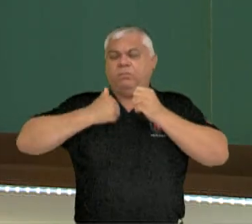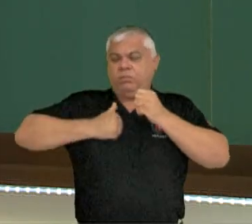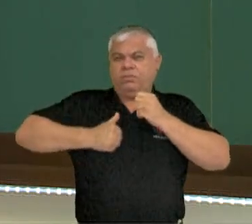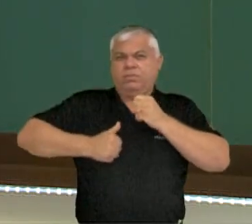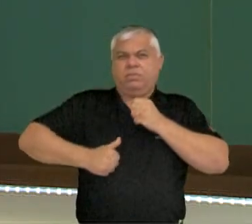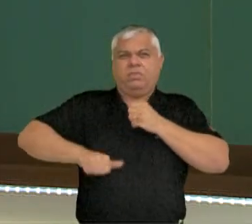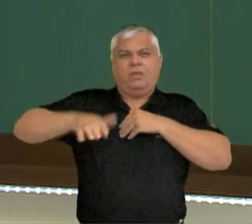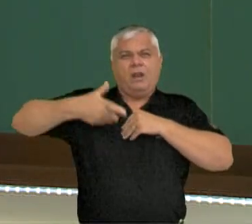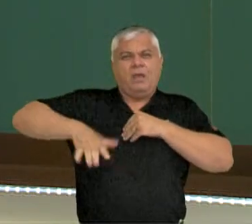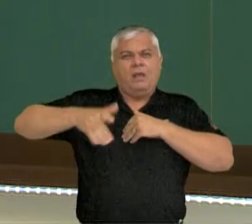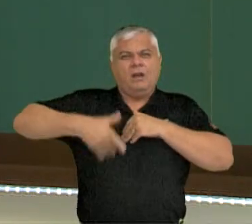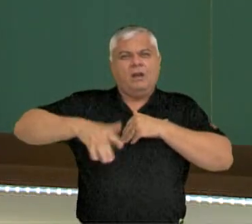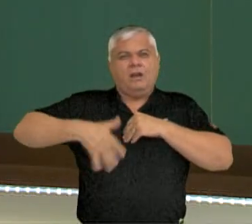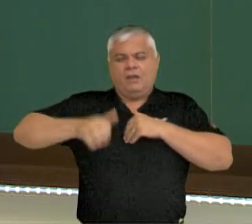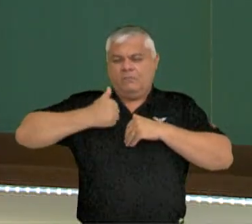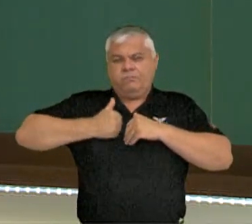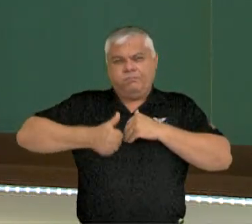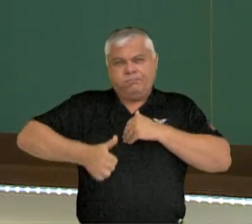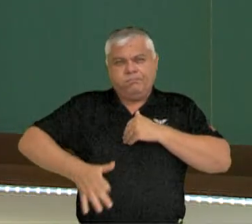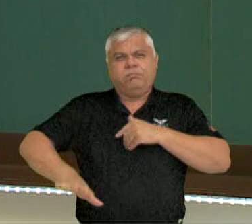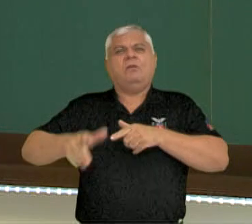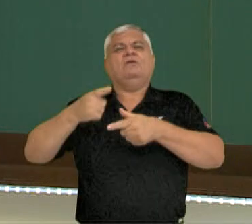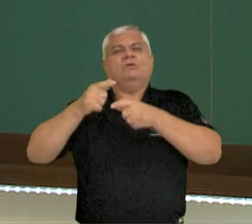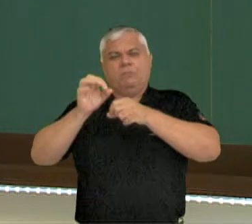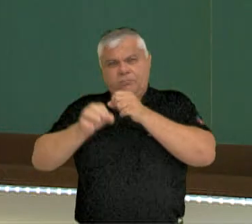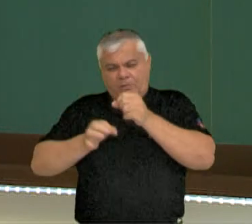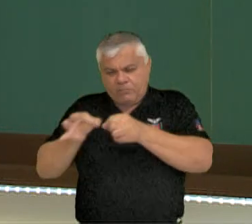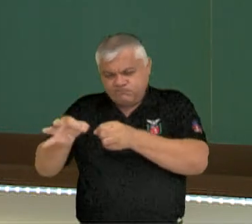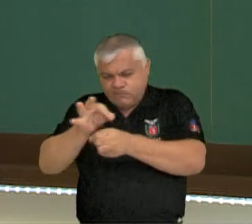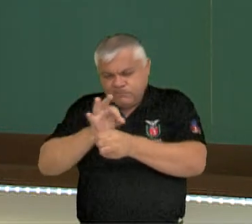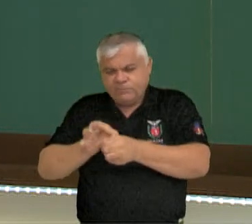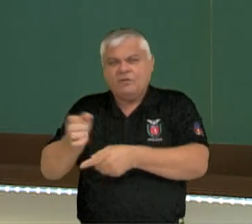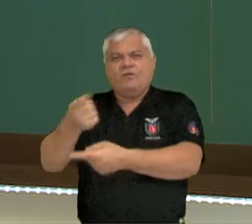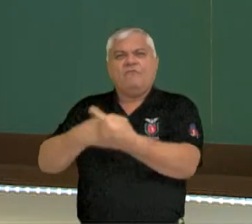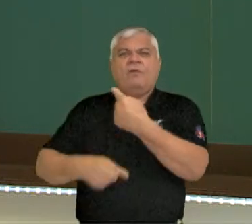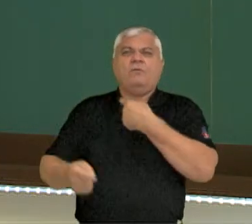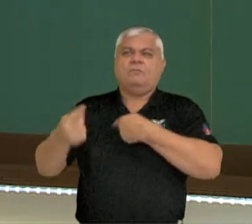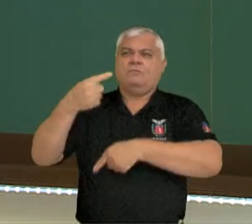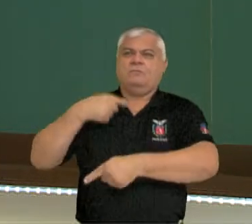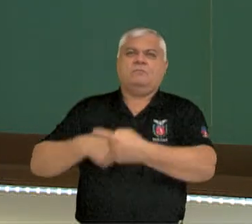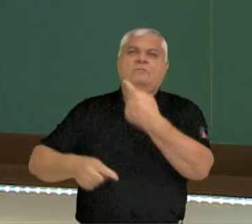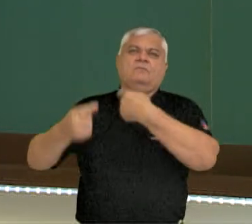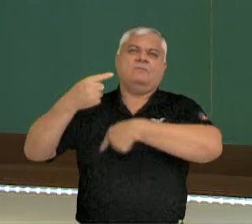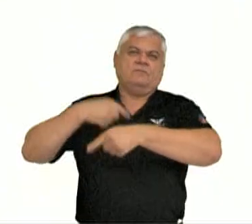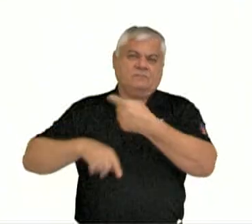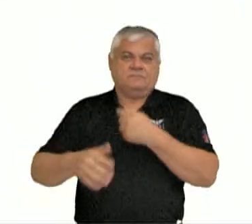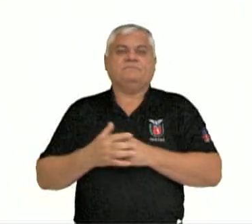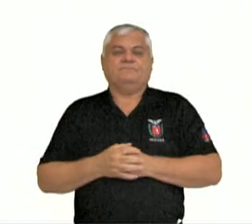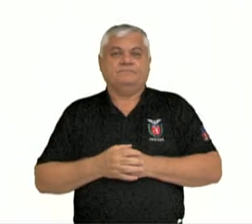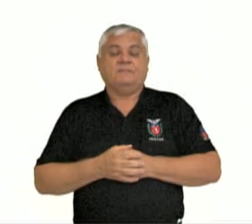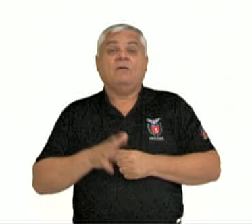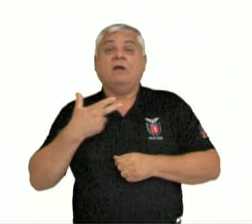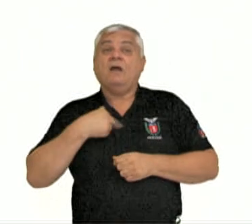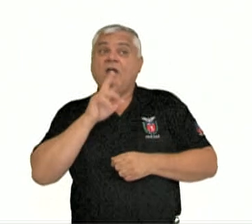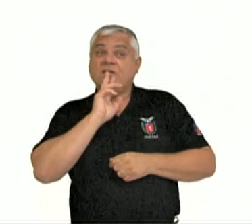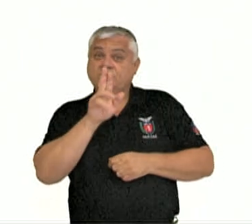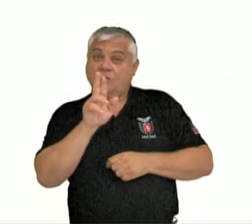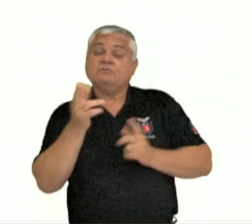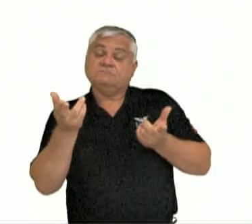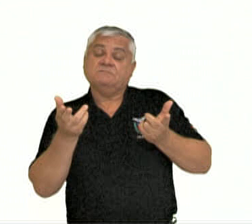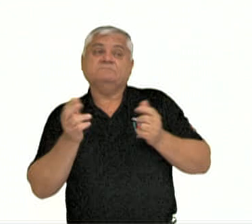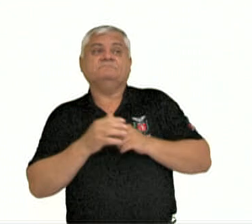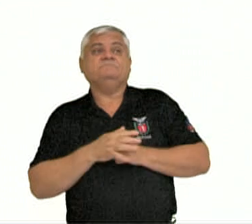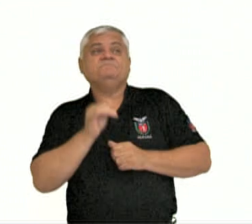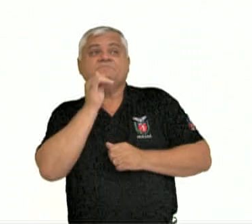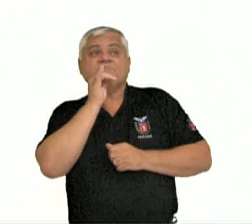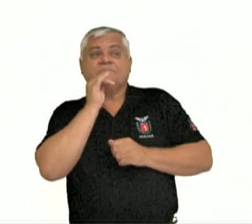através das suas fezes novamente os cistos e o ciclo se inicia, certo? Então a resposta, né, uma possível resposta,